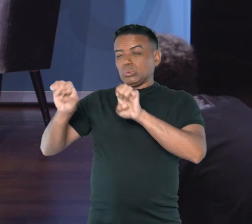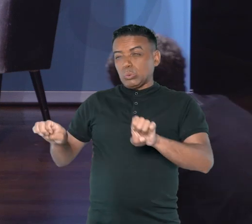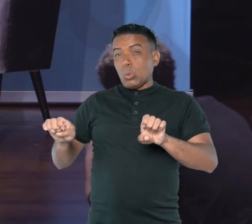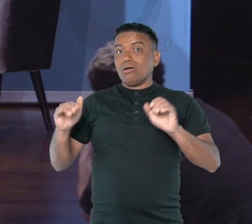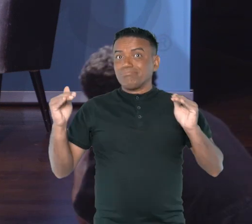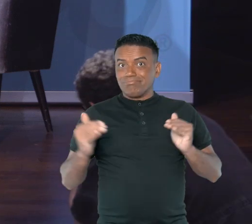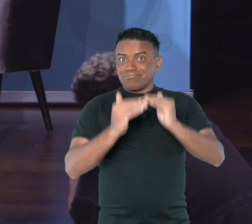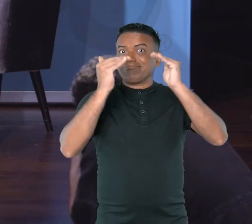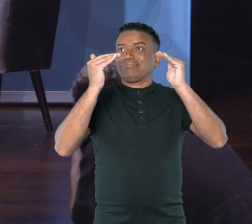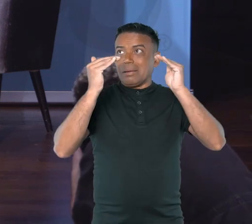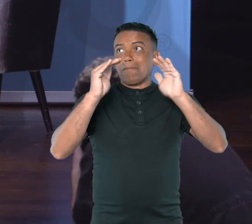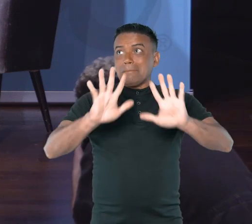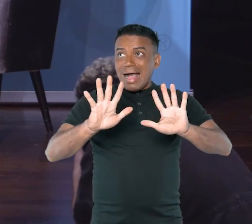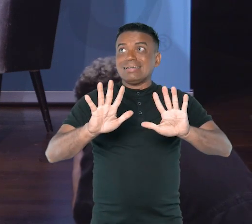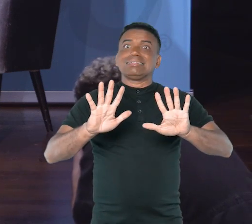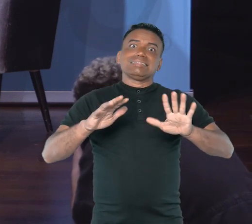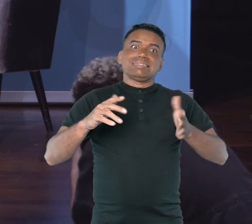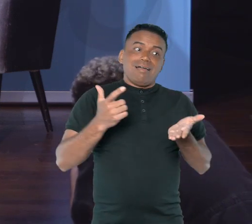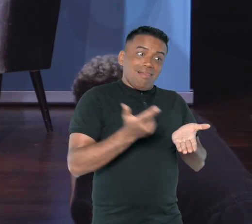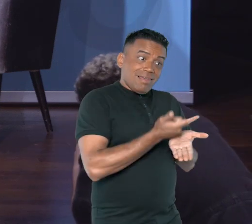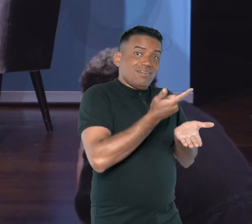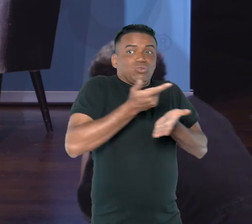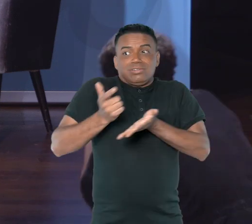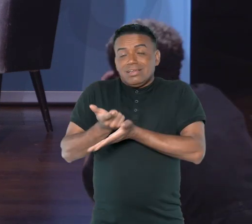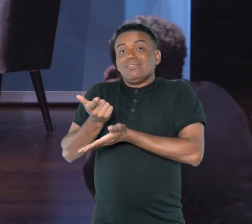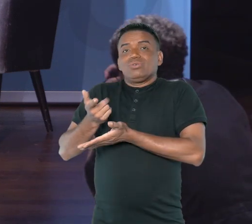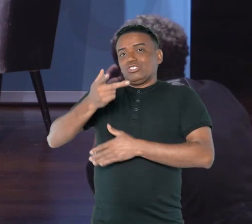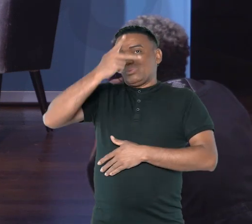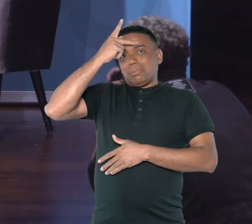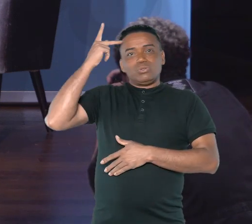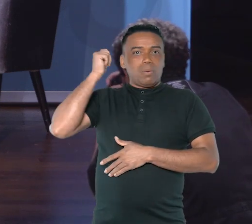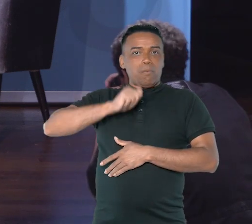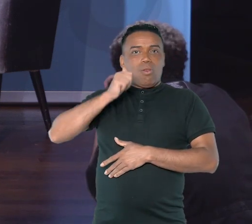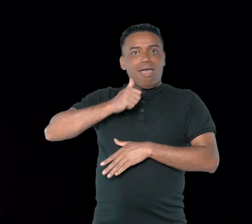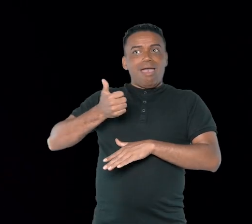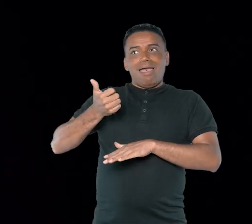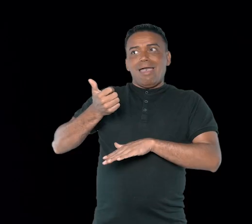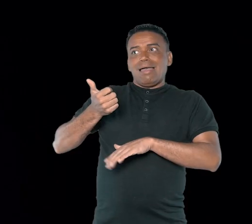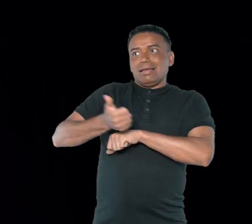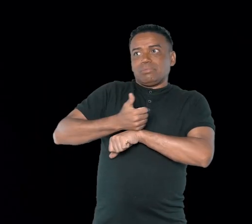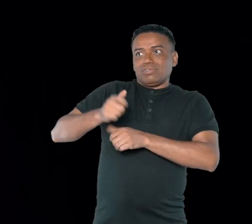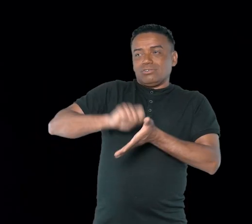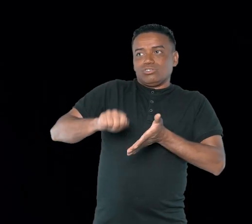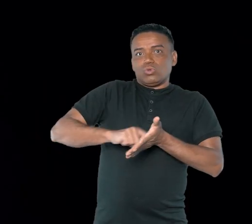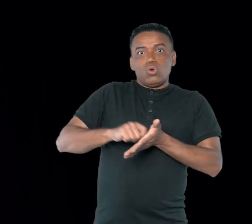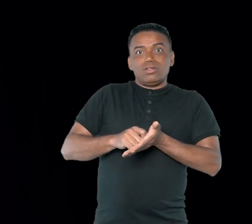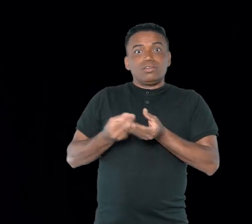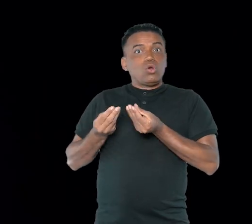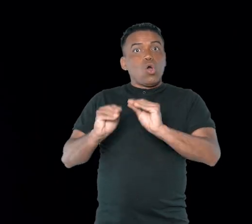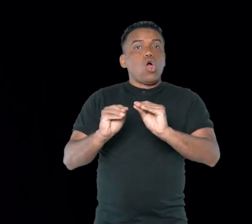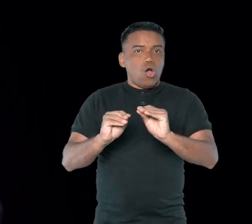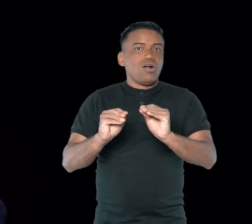são livros que eu escrevo, são livros de uma autora que está colocando sentidos no mundo,